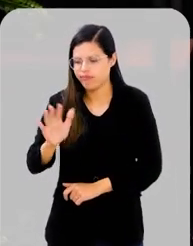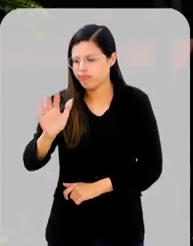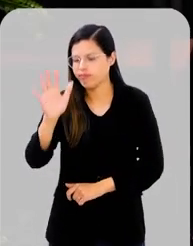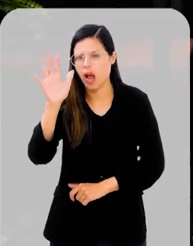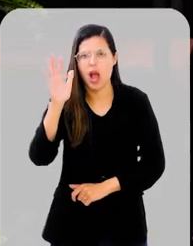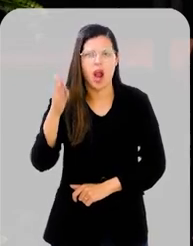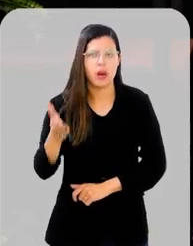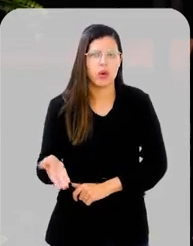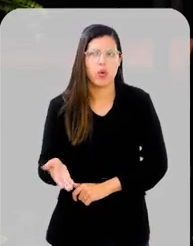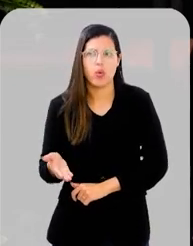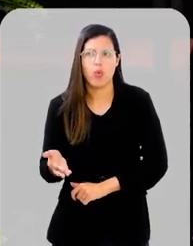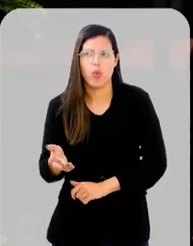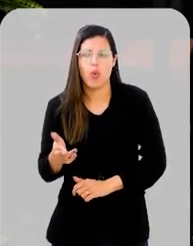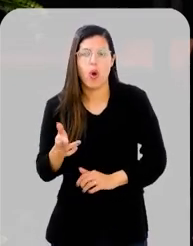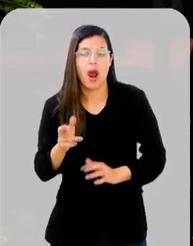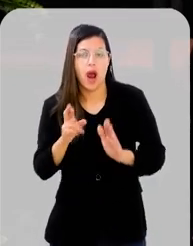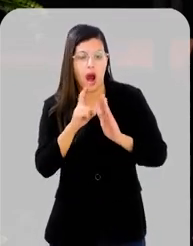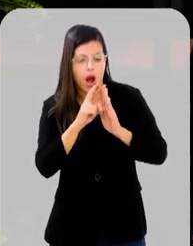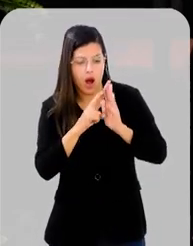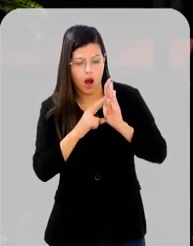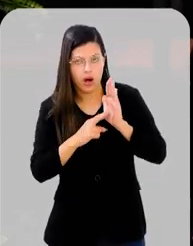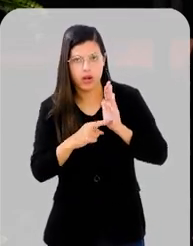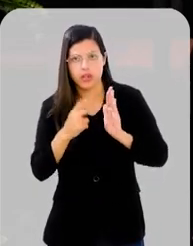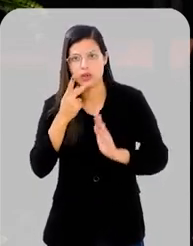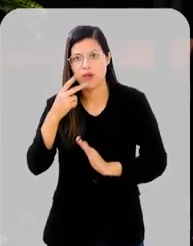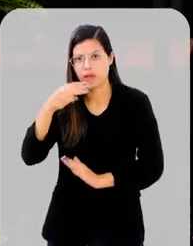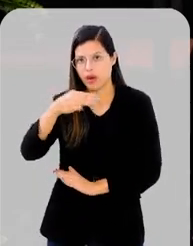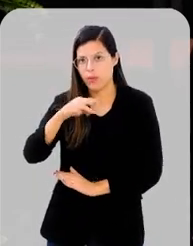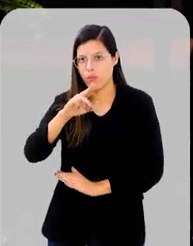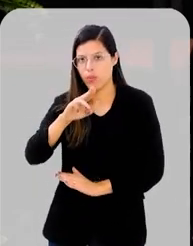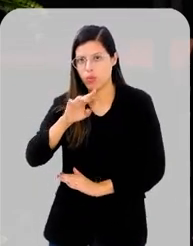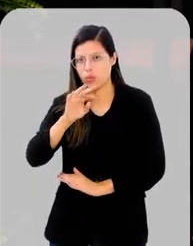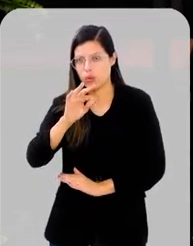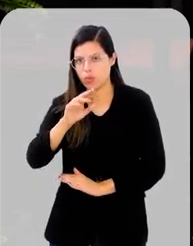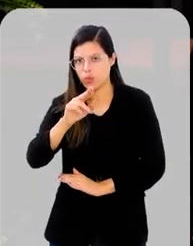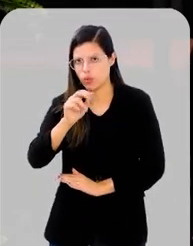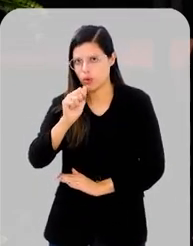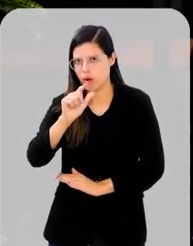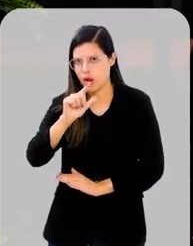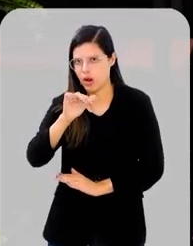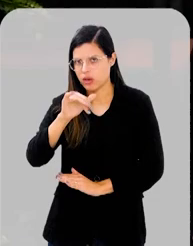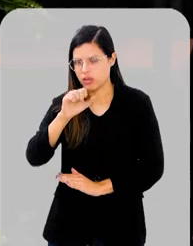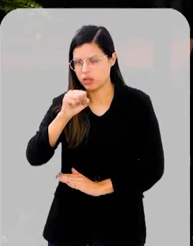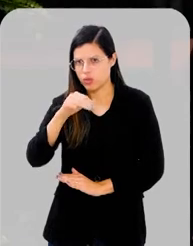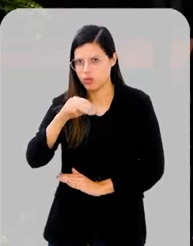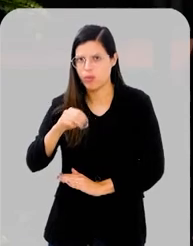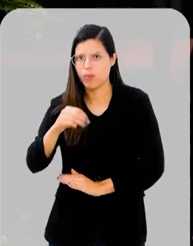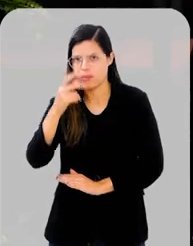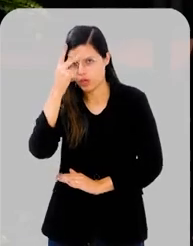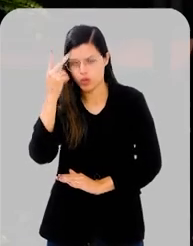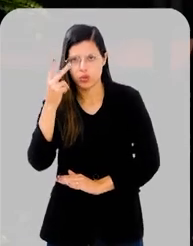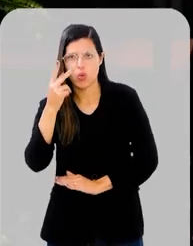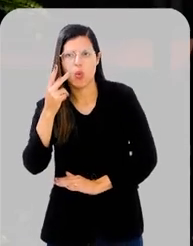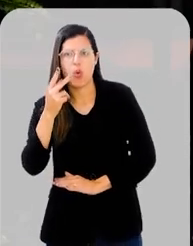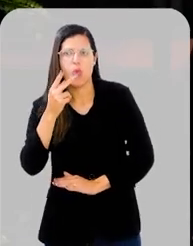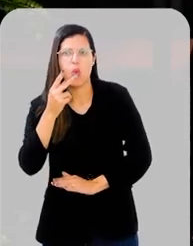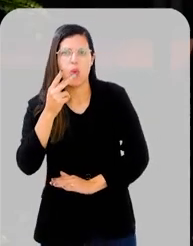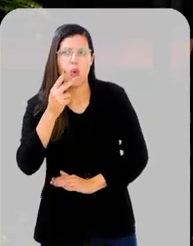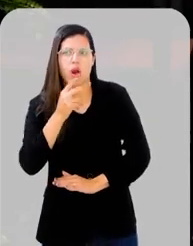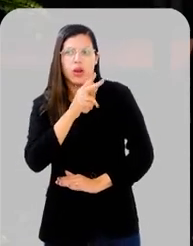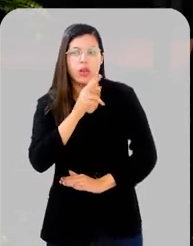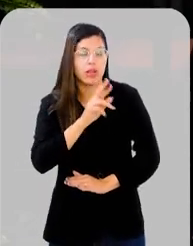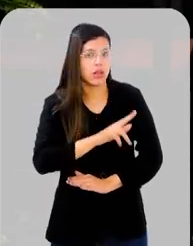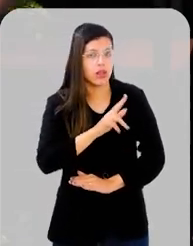caro que a regra do que a gente chama de mutualismo que que é o mutualismo é são as pessoas que não usam e pagam